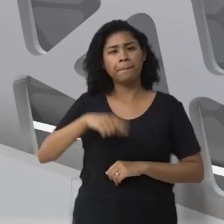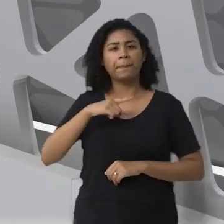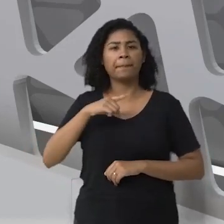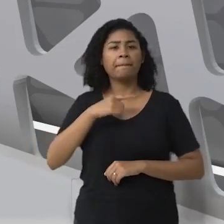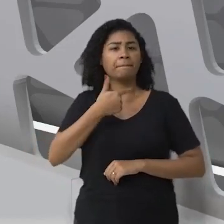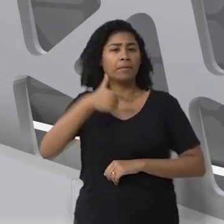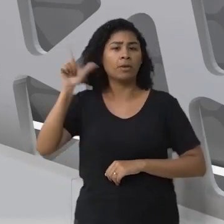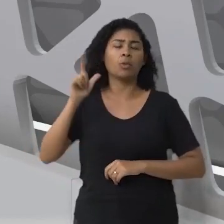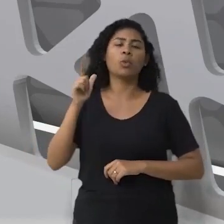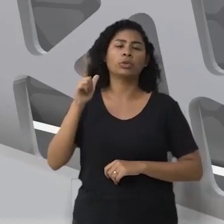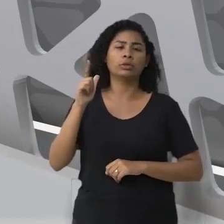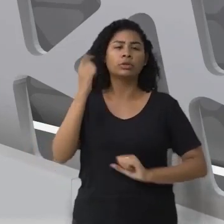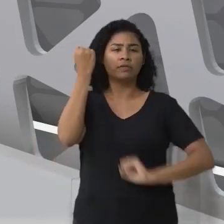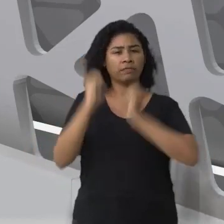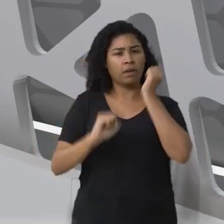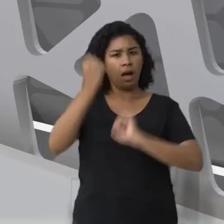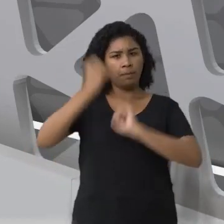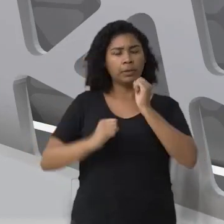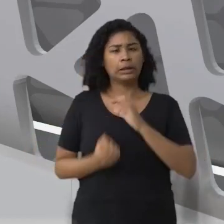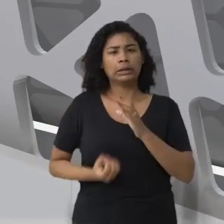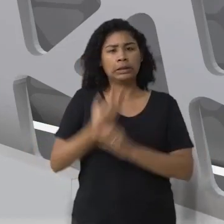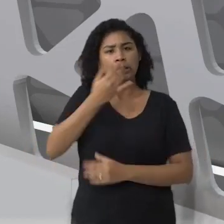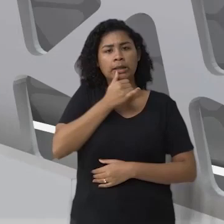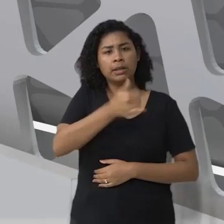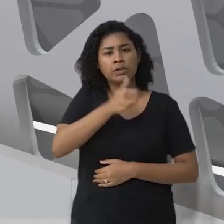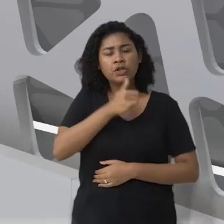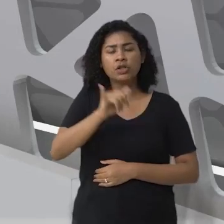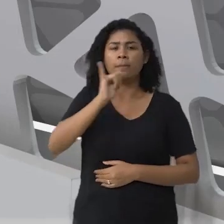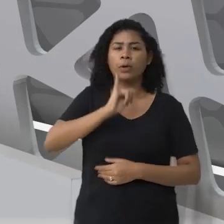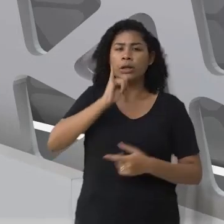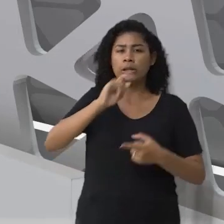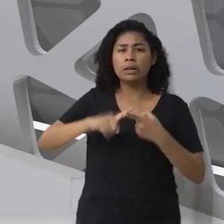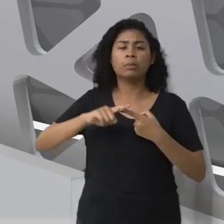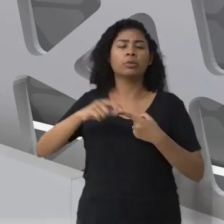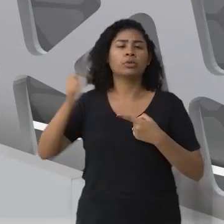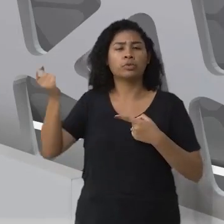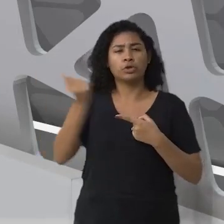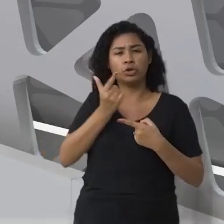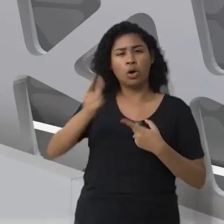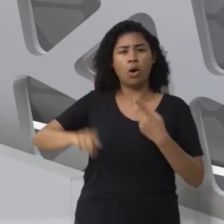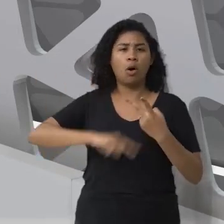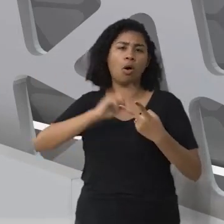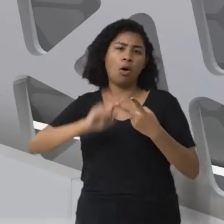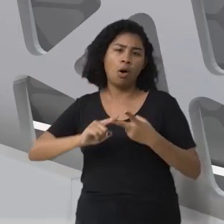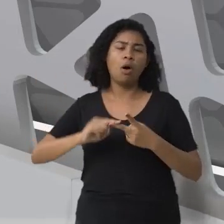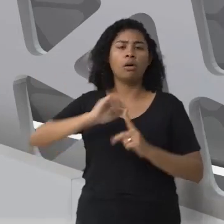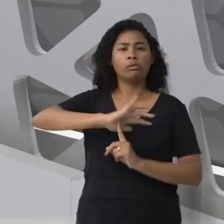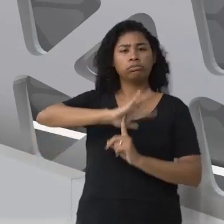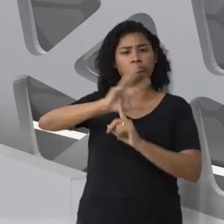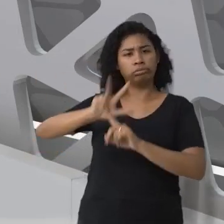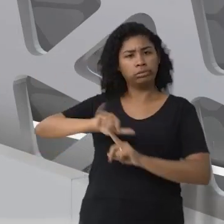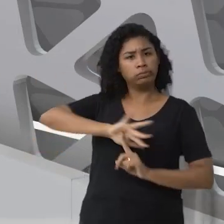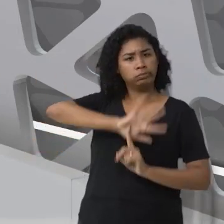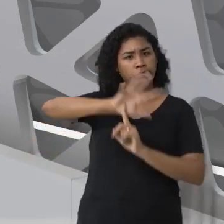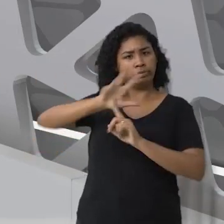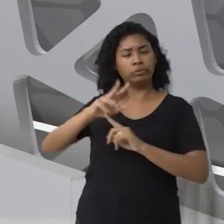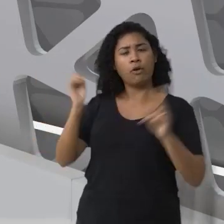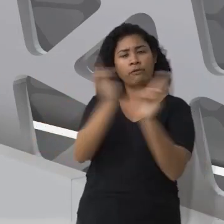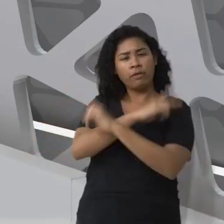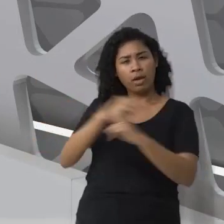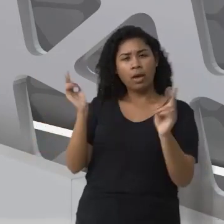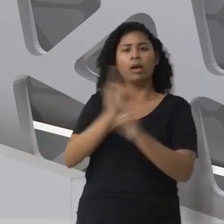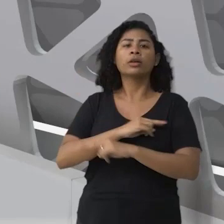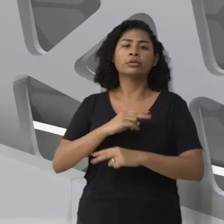termoelétricas, hoje em dia a gente verifica a energia solar, eólica, que estão também começando a ser muito utilizadas, tá